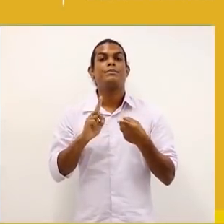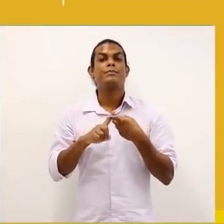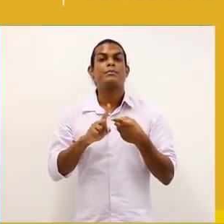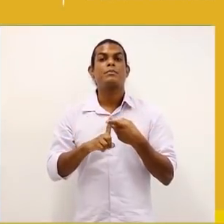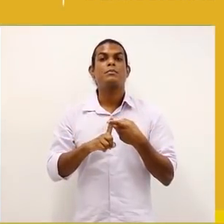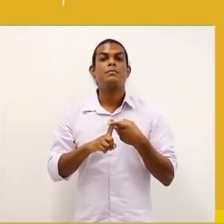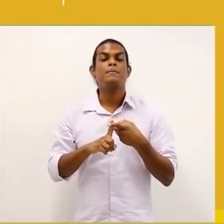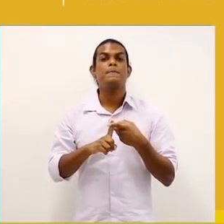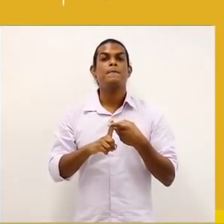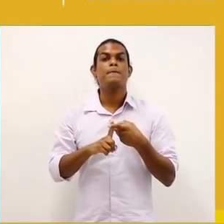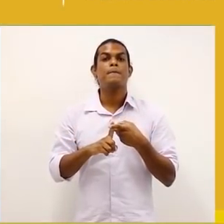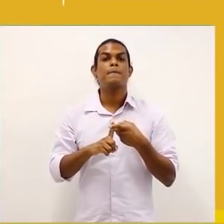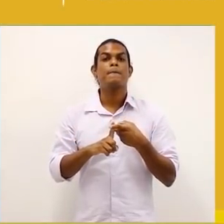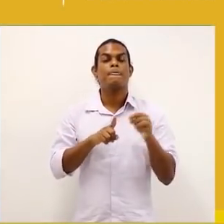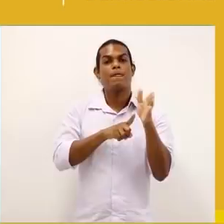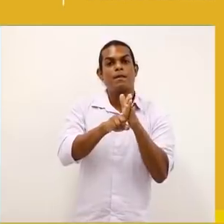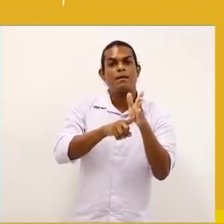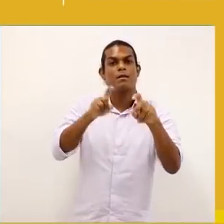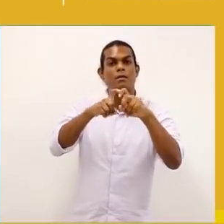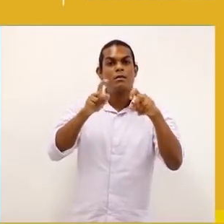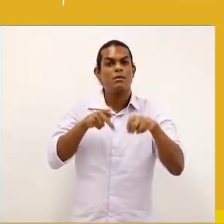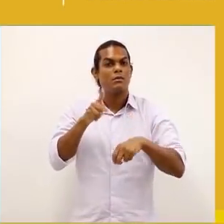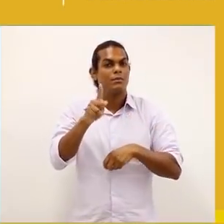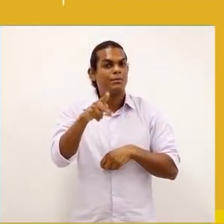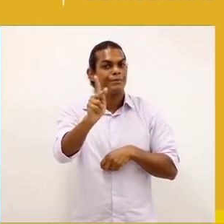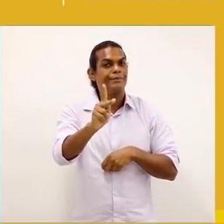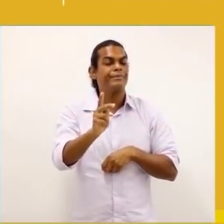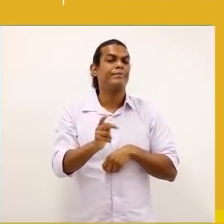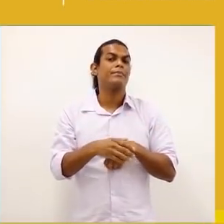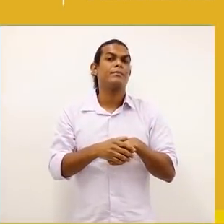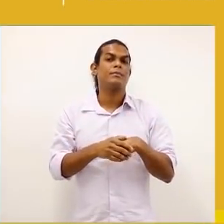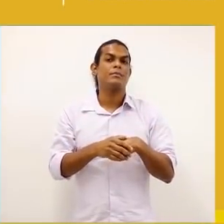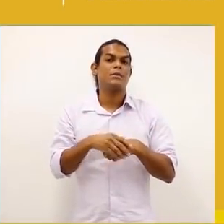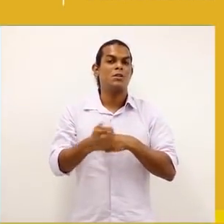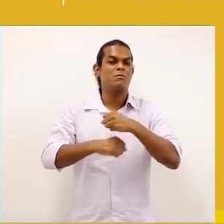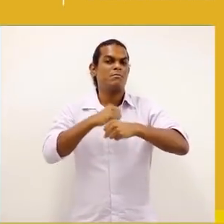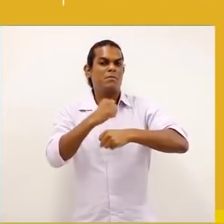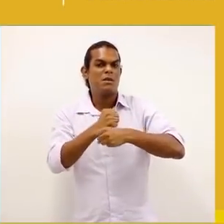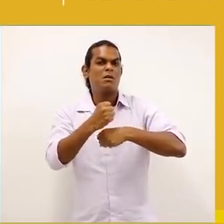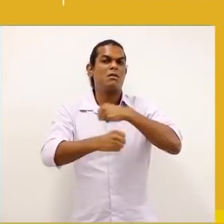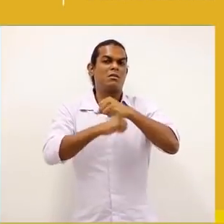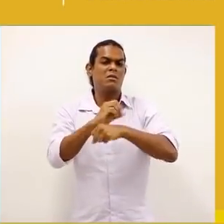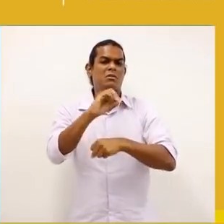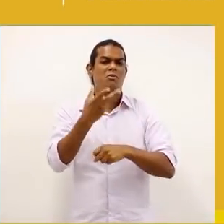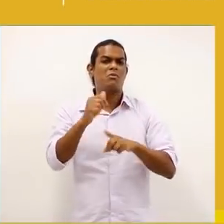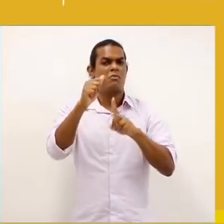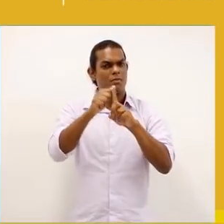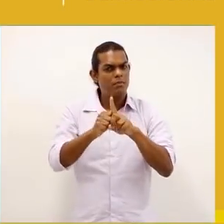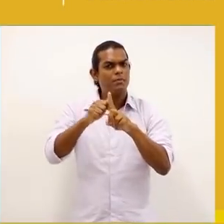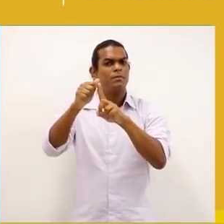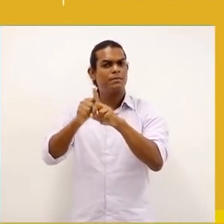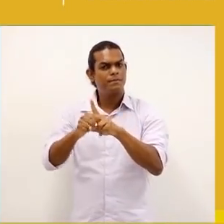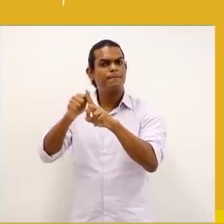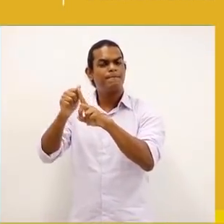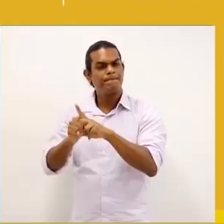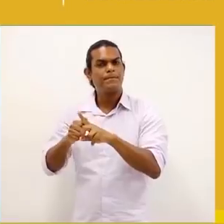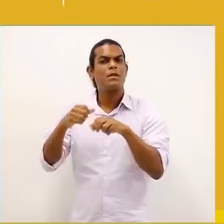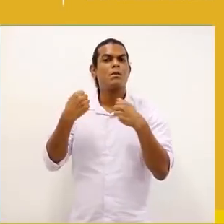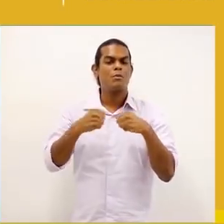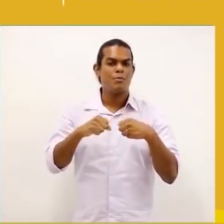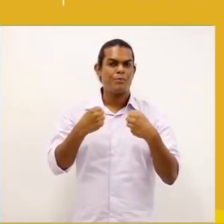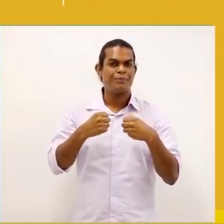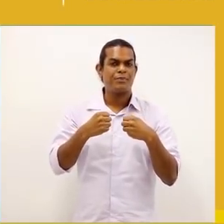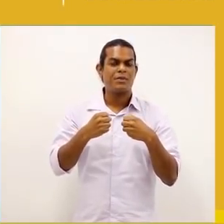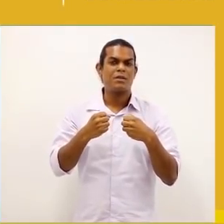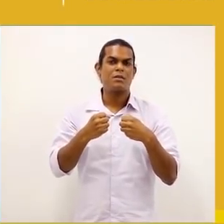o exame periódico, tá? De tempos em tempos, principalmente naquelas empresas que trabalham com atividades